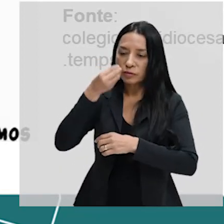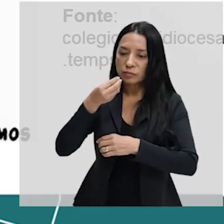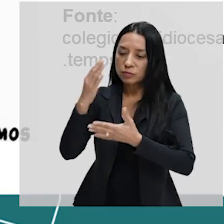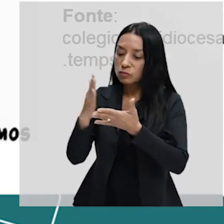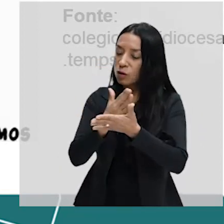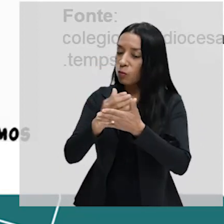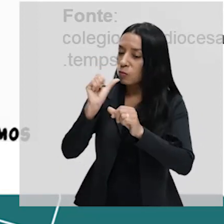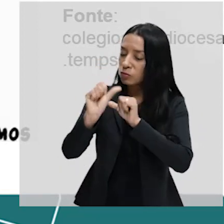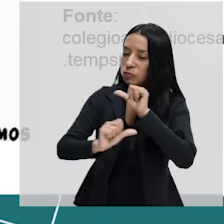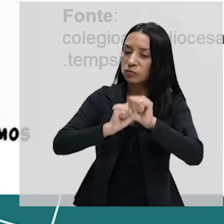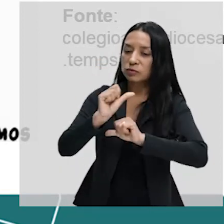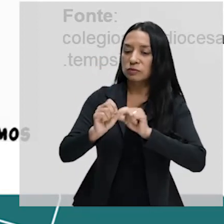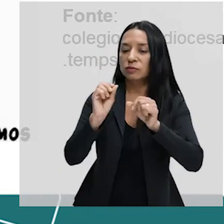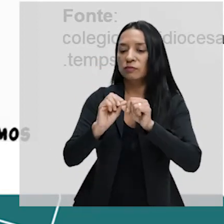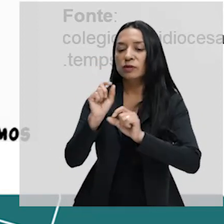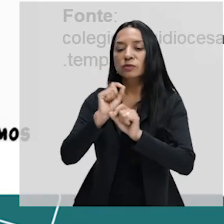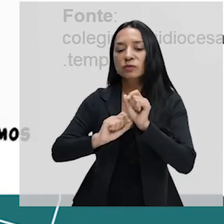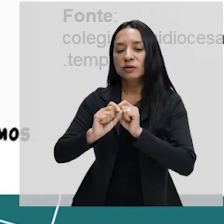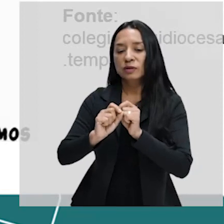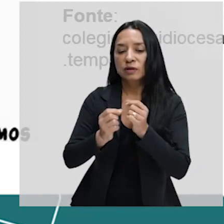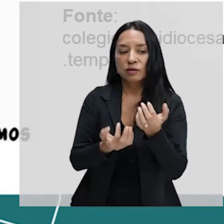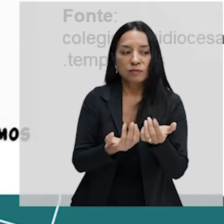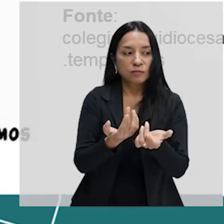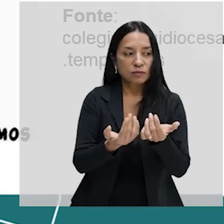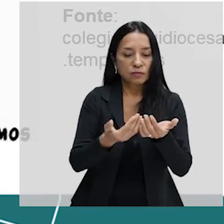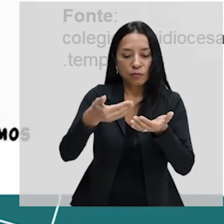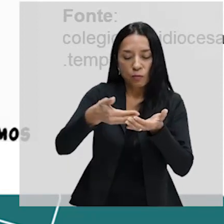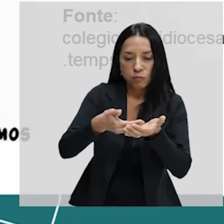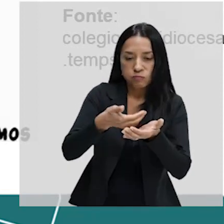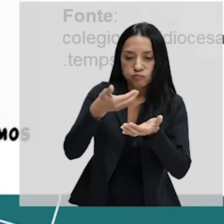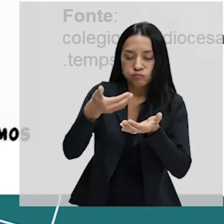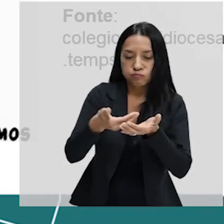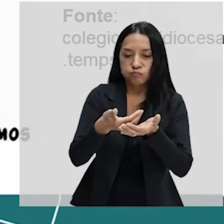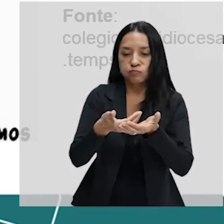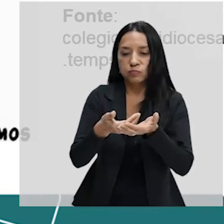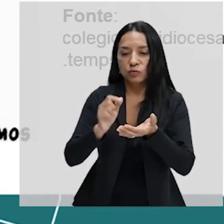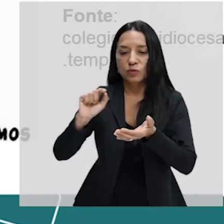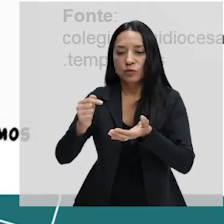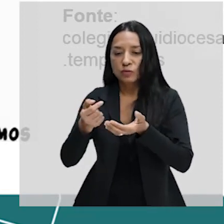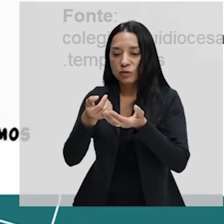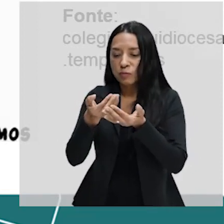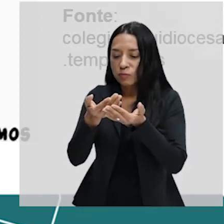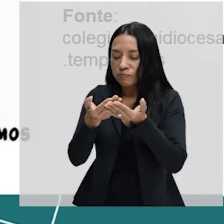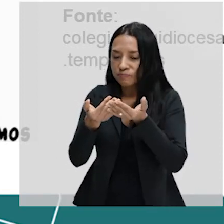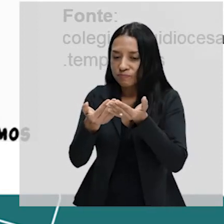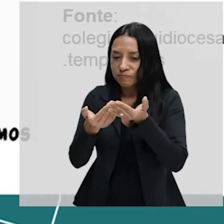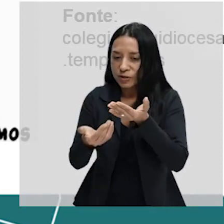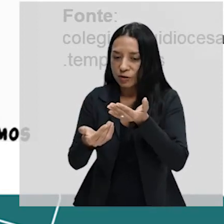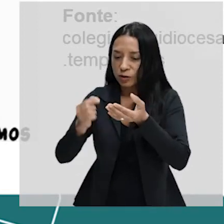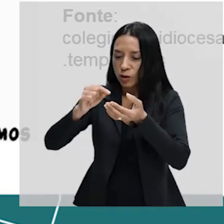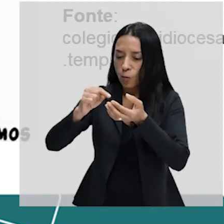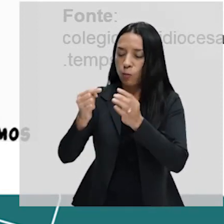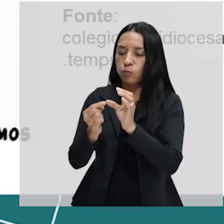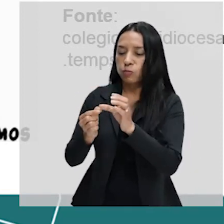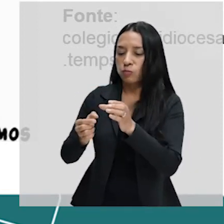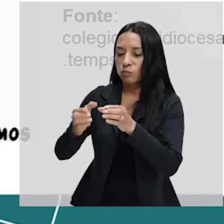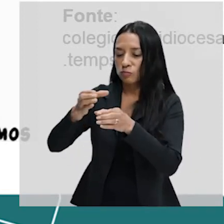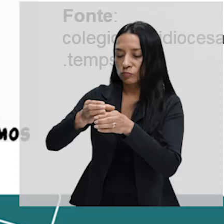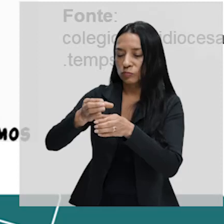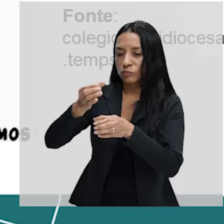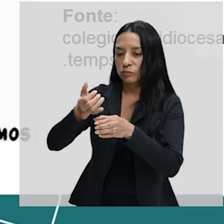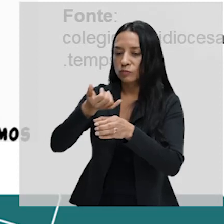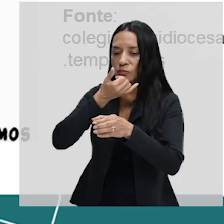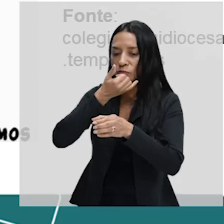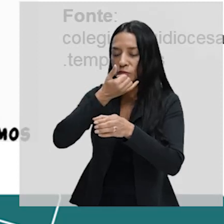ele fez? Ele ferveu o caldo nutritivo, e depois ele derreteu a ponta desse. Isso aqui é um balão,